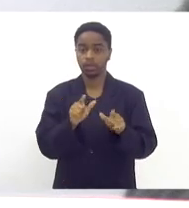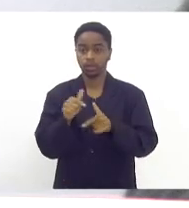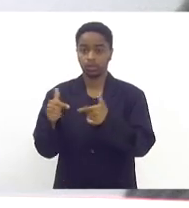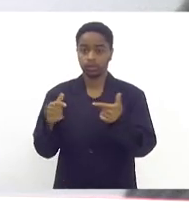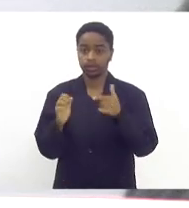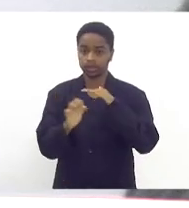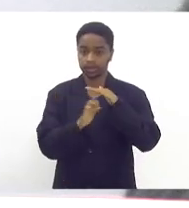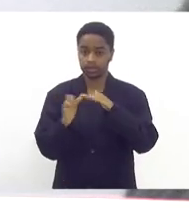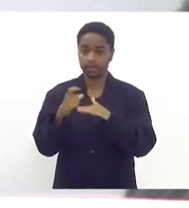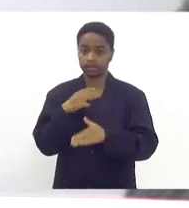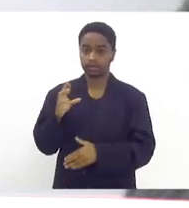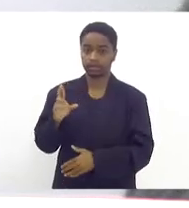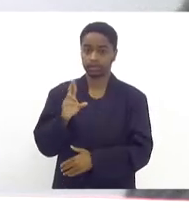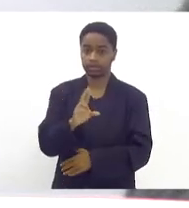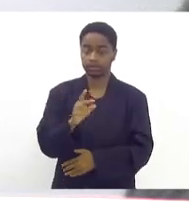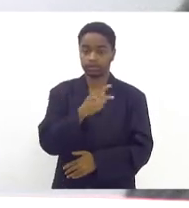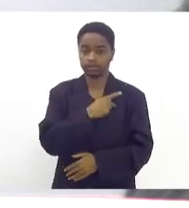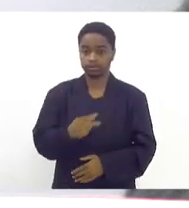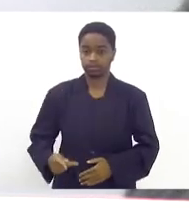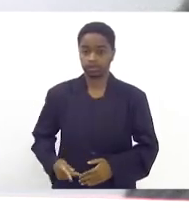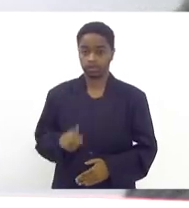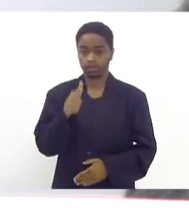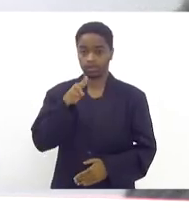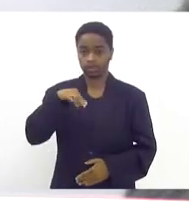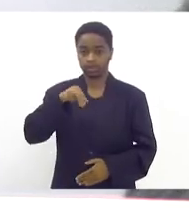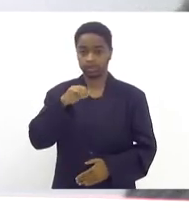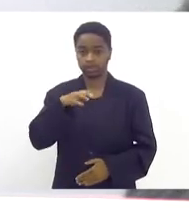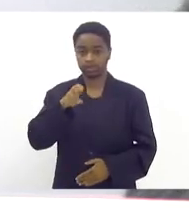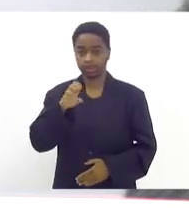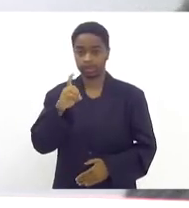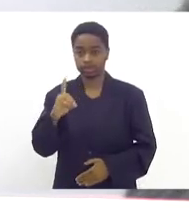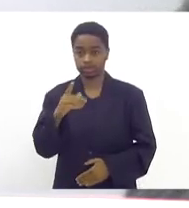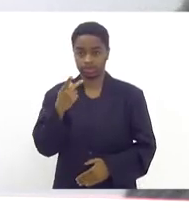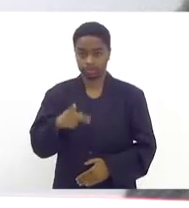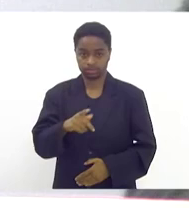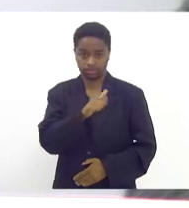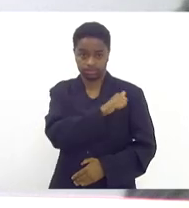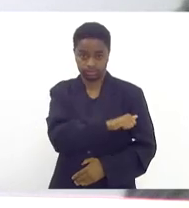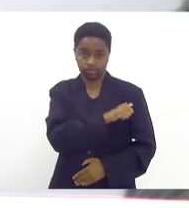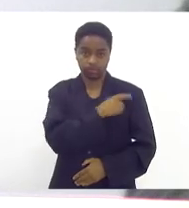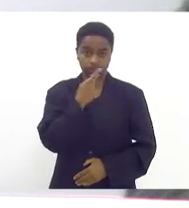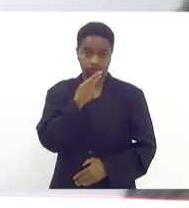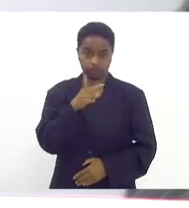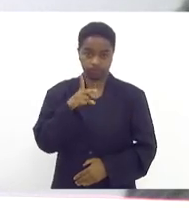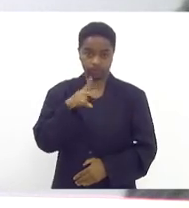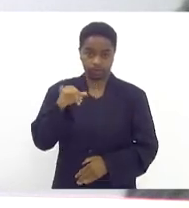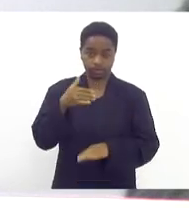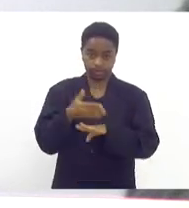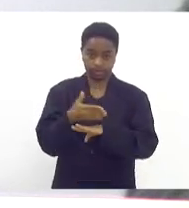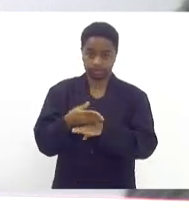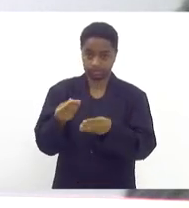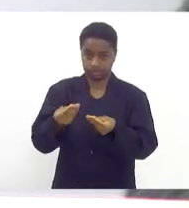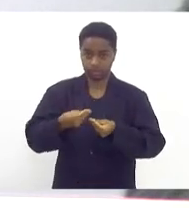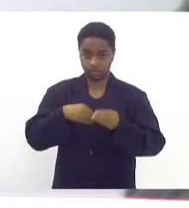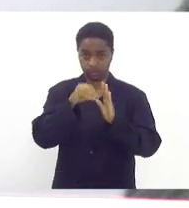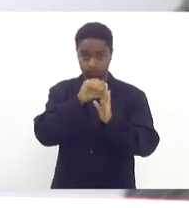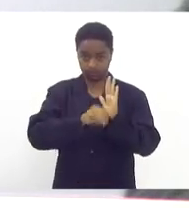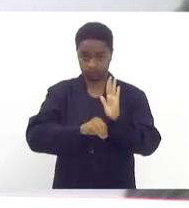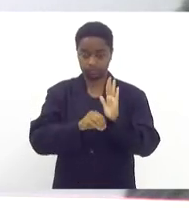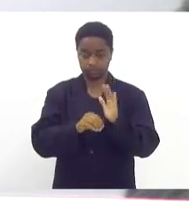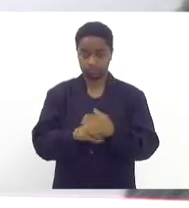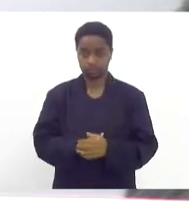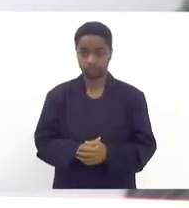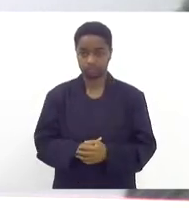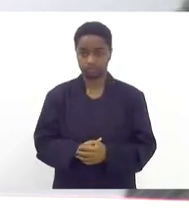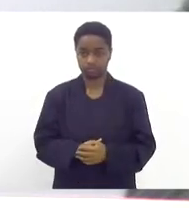representadas pelo presidente da Unimed do Estado do Rio de Janeiro e confirmou a presença tá aqui ó mandou ofício para mim confirmou a presença